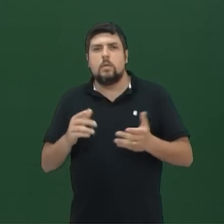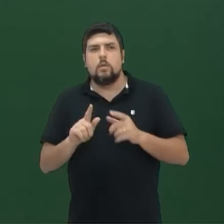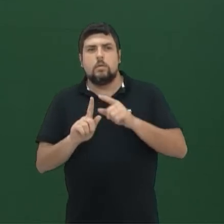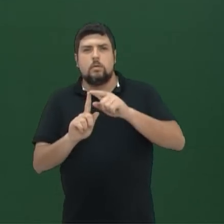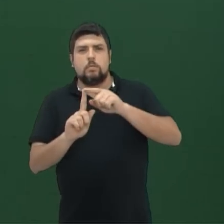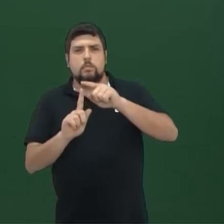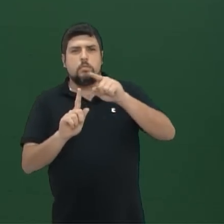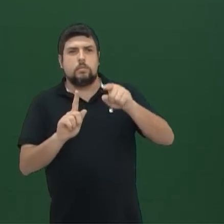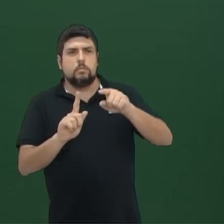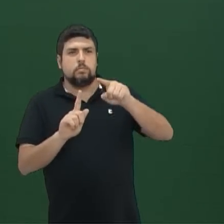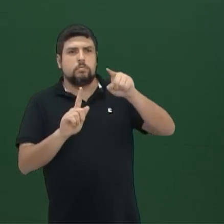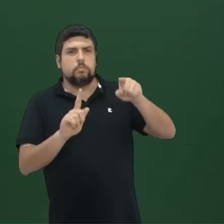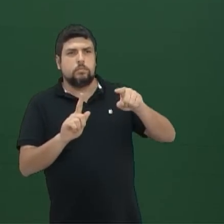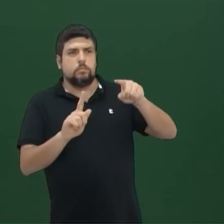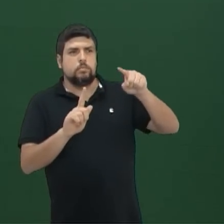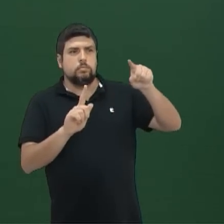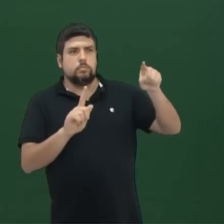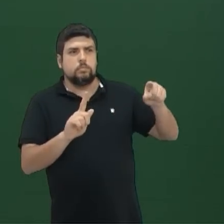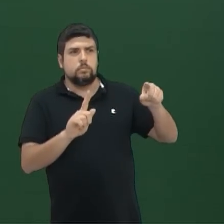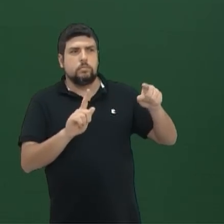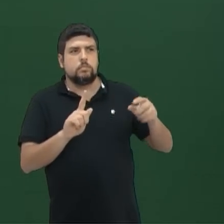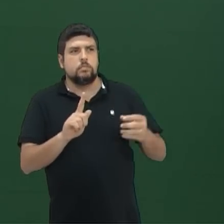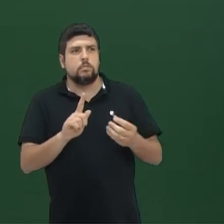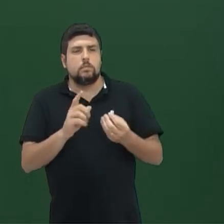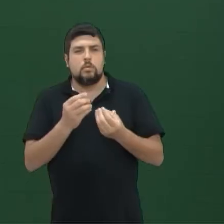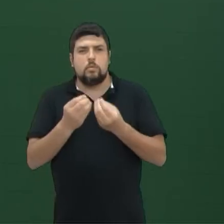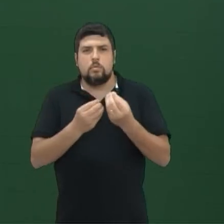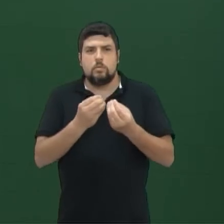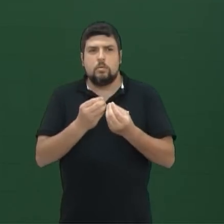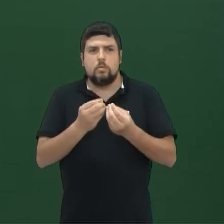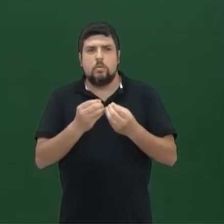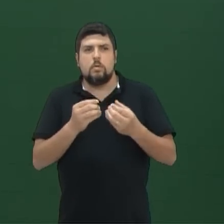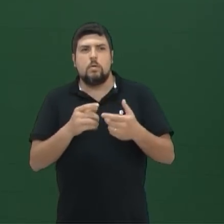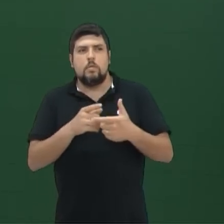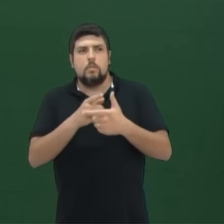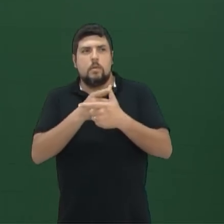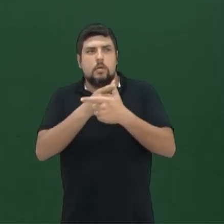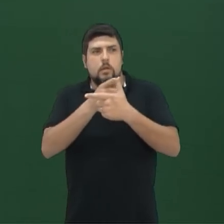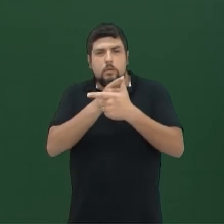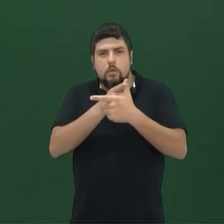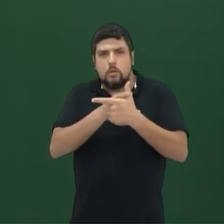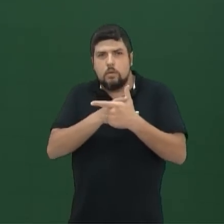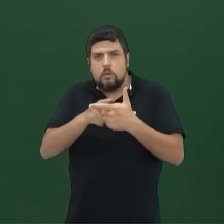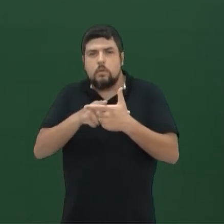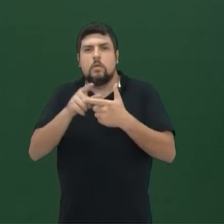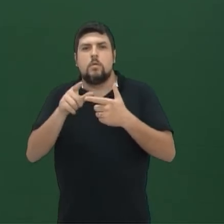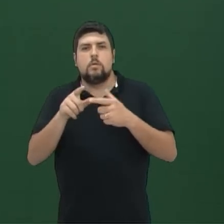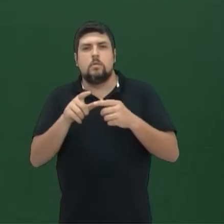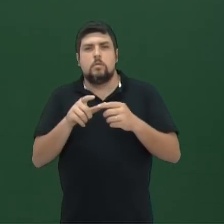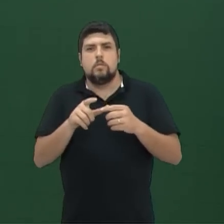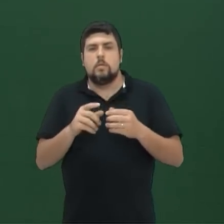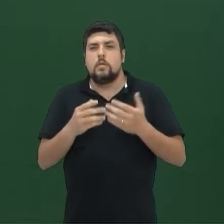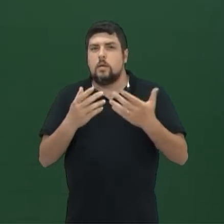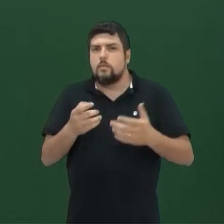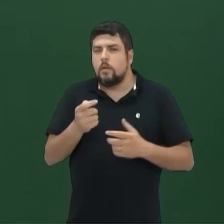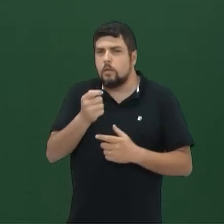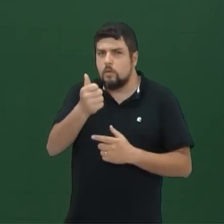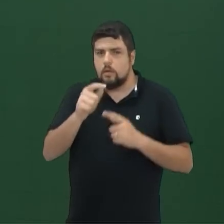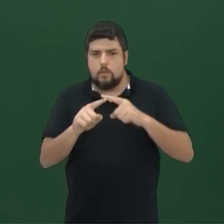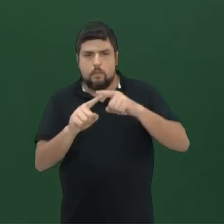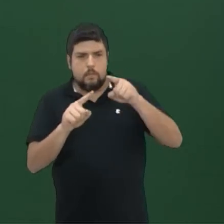a esquerda, a gente está dividindo e não multiplicando. Então cuidado para não cair nesses erros aqui, que nem eu acabei de quase cair